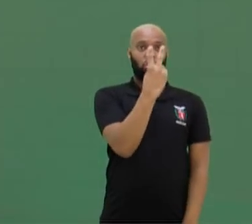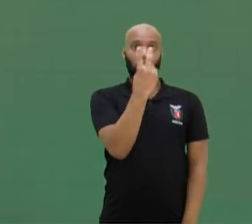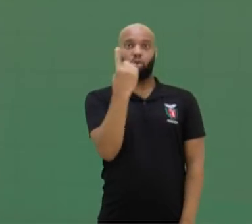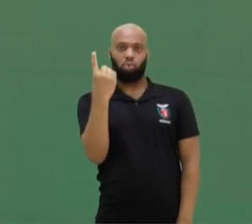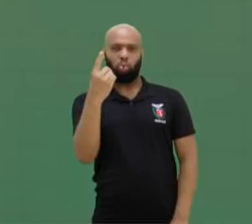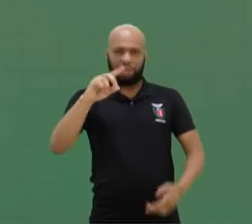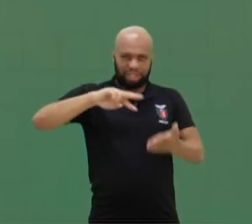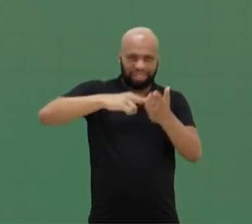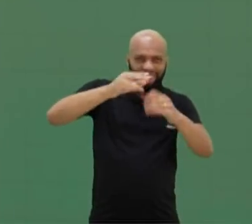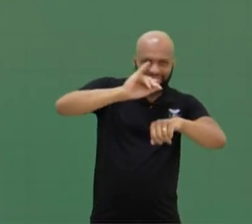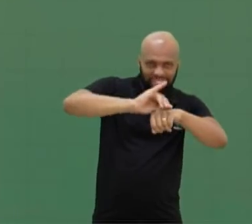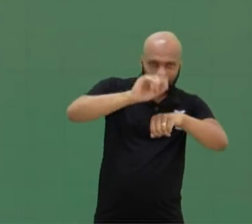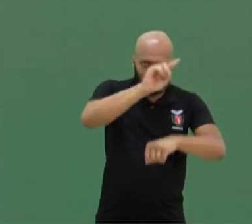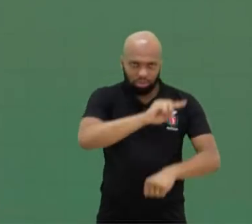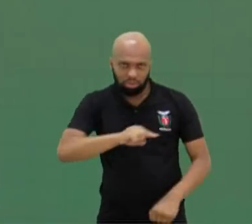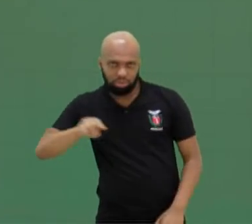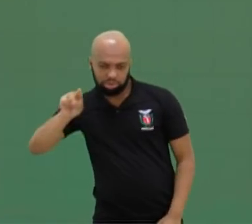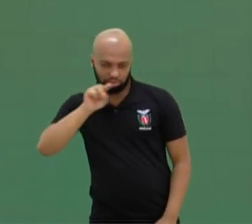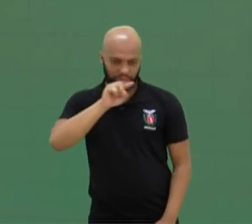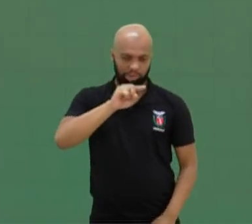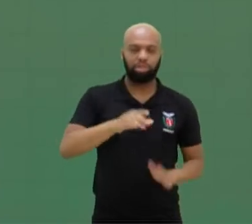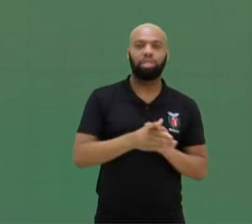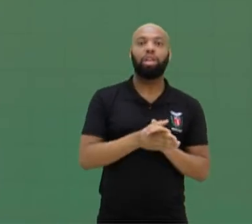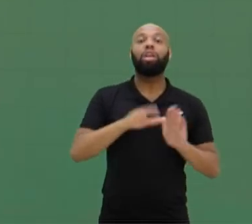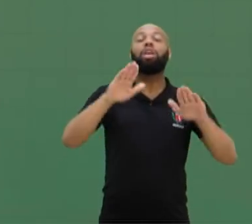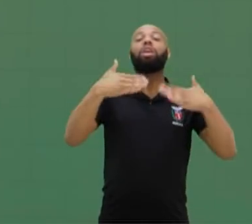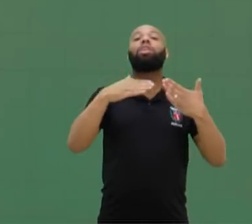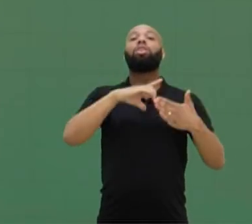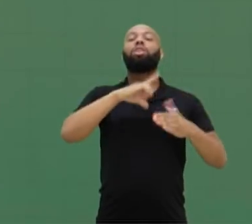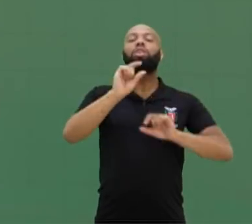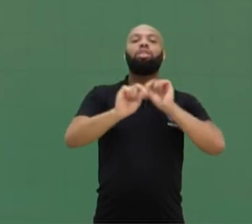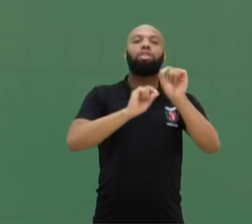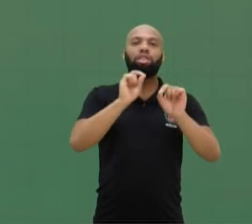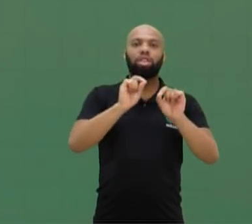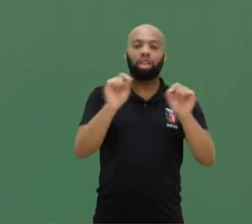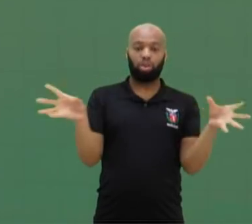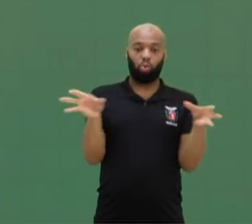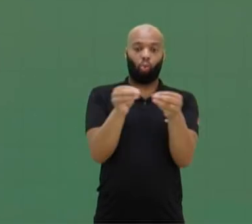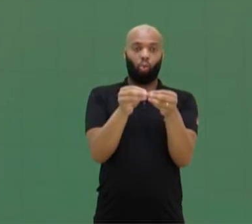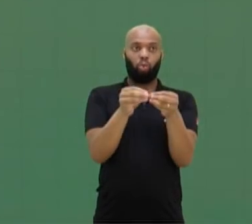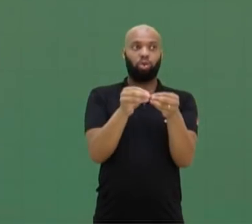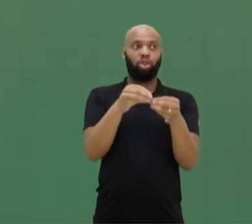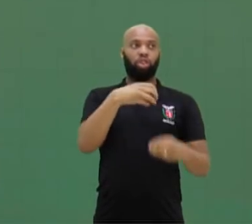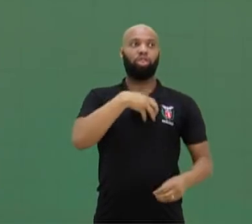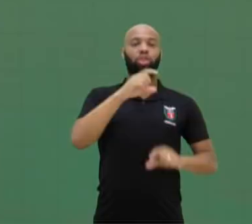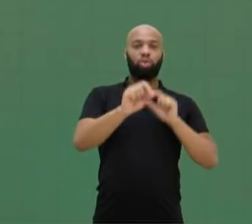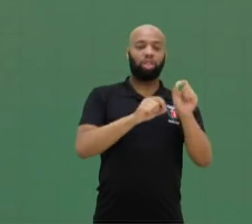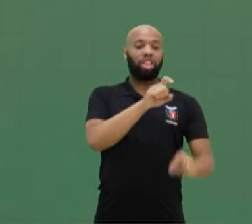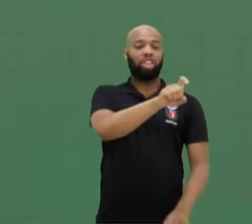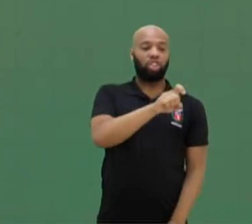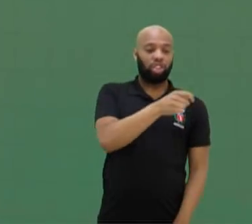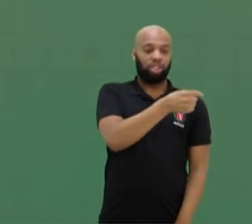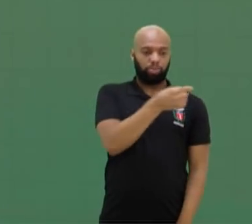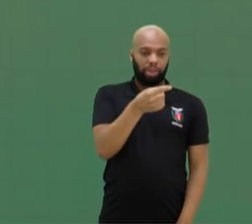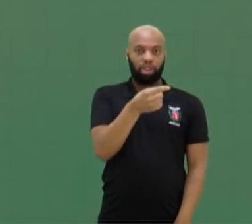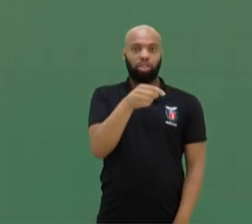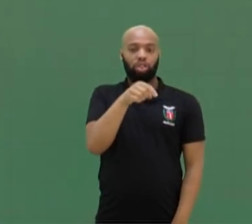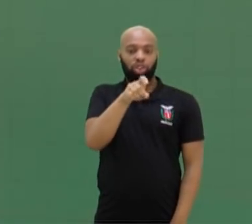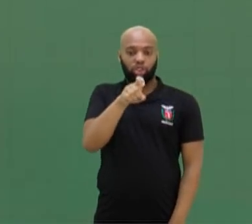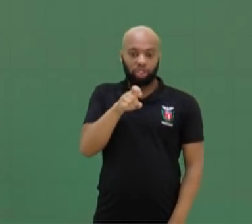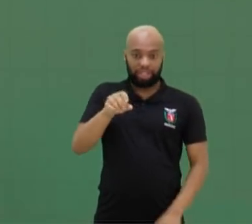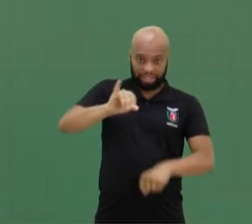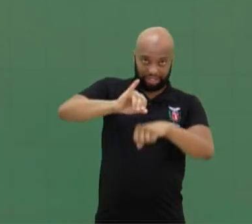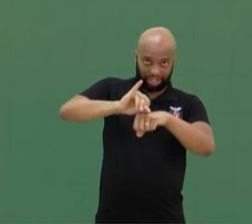1. A equação reduzida da reta fala assim, x menos o x do centro